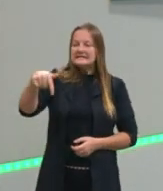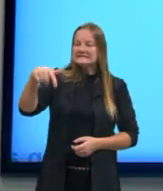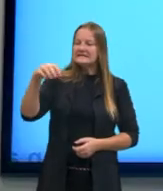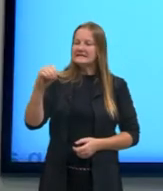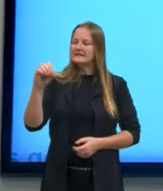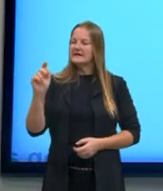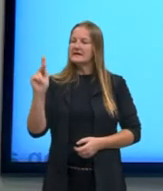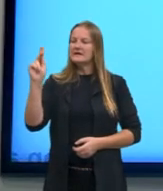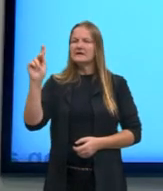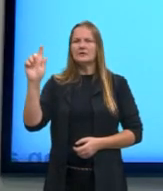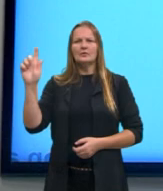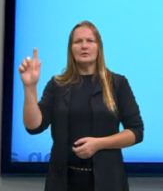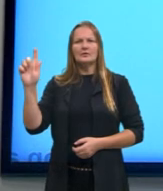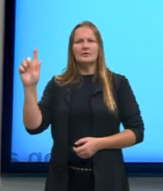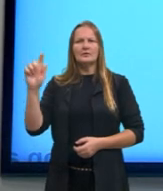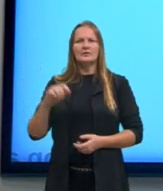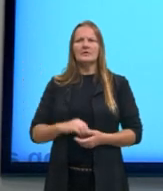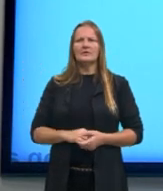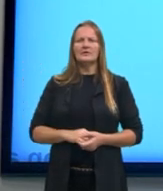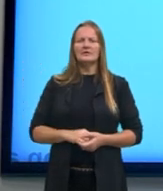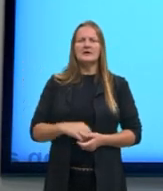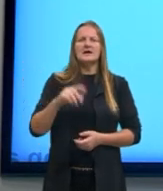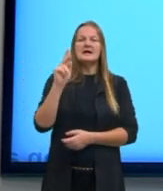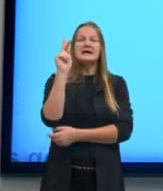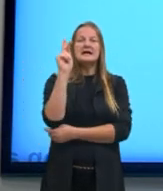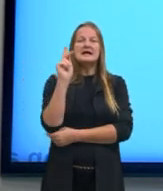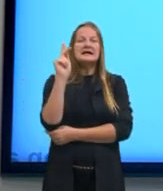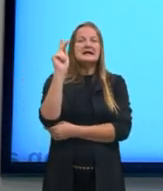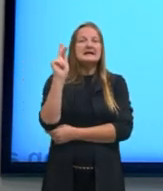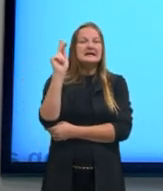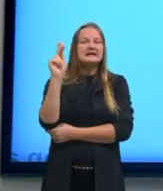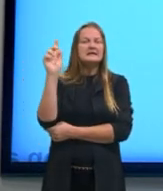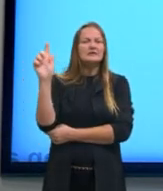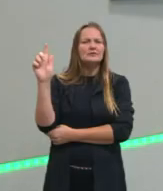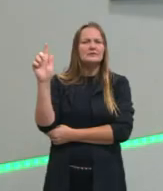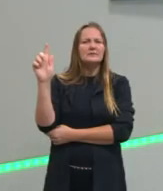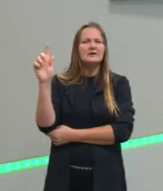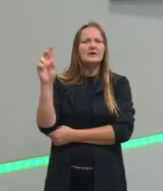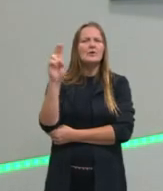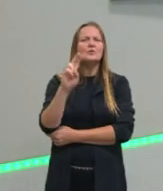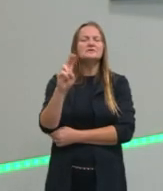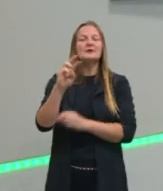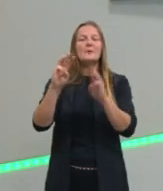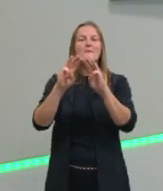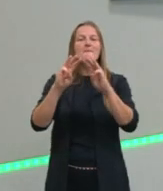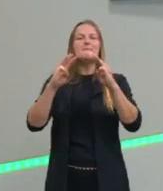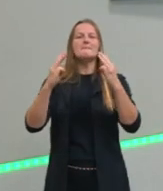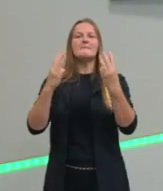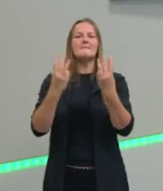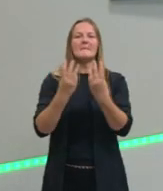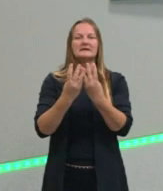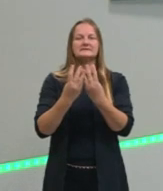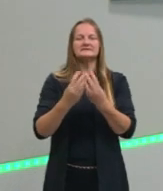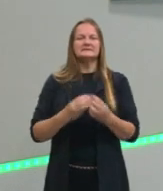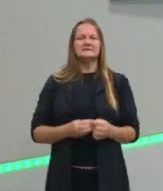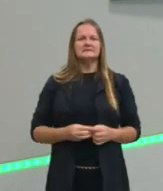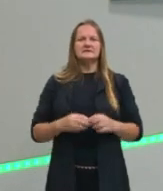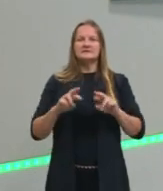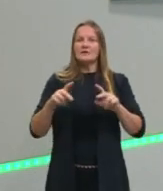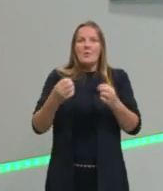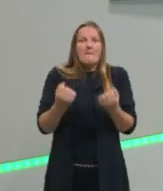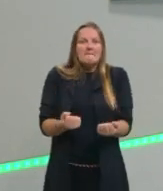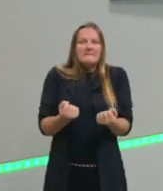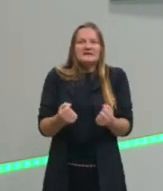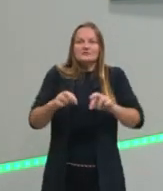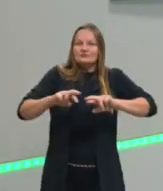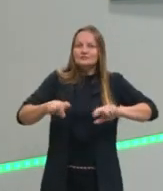quilogramas 70 kg né quilogramas é uma unidade de medida de massa e não é de